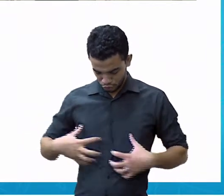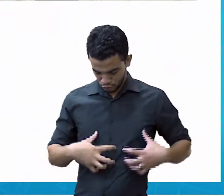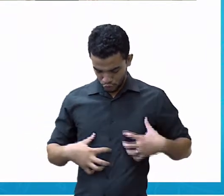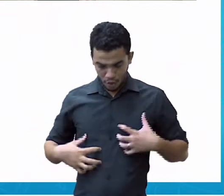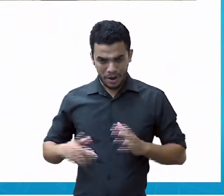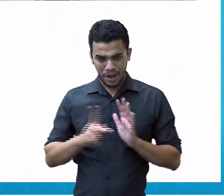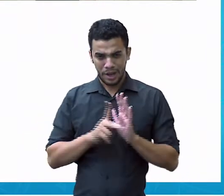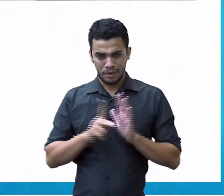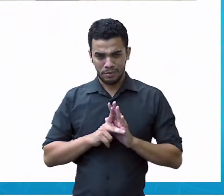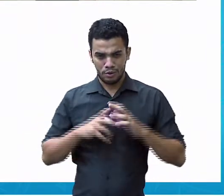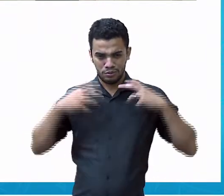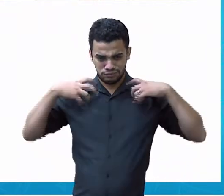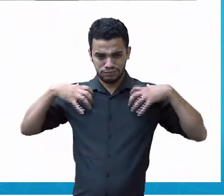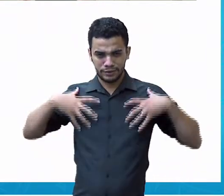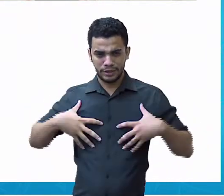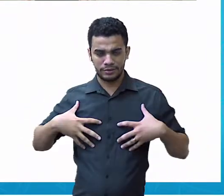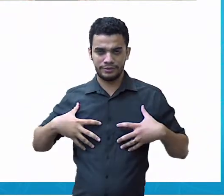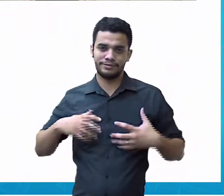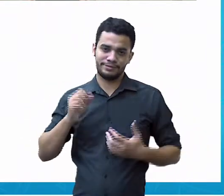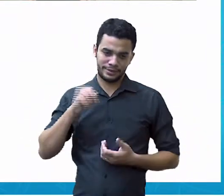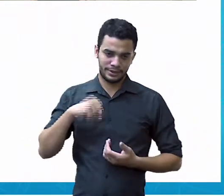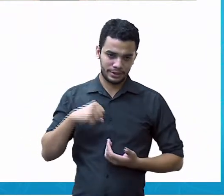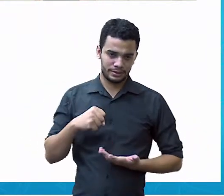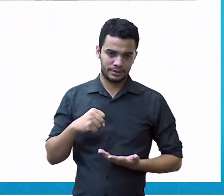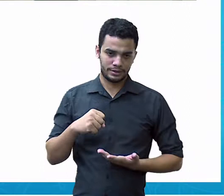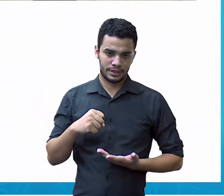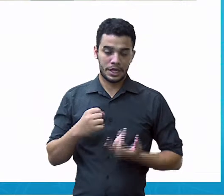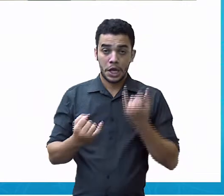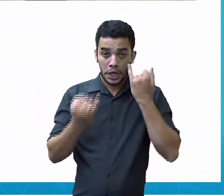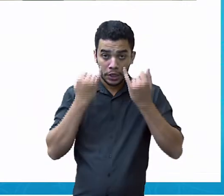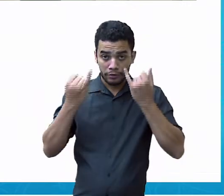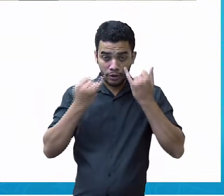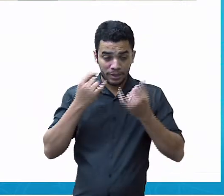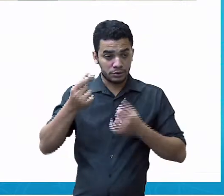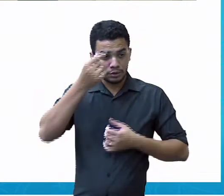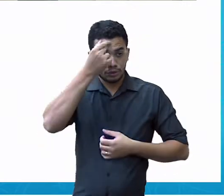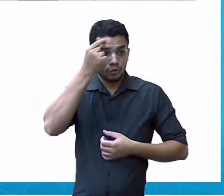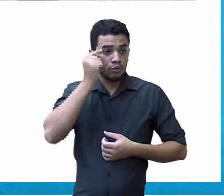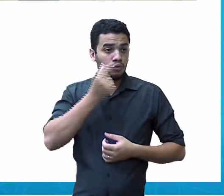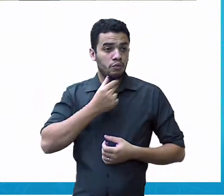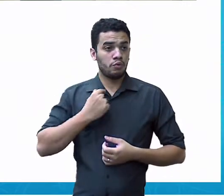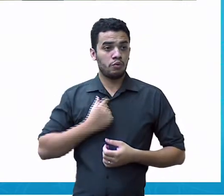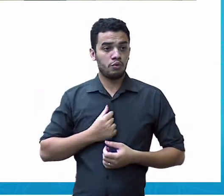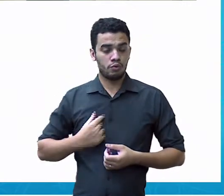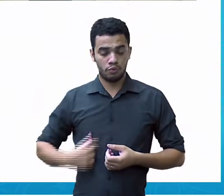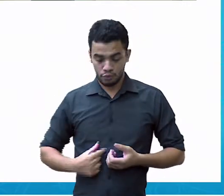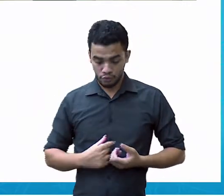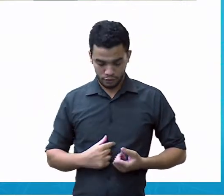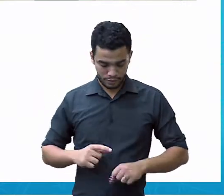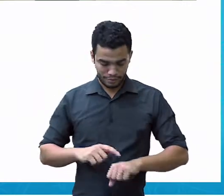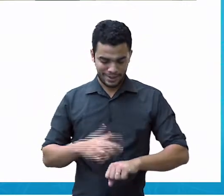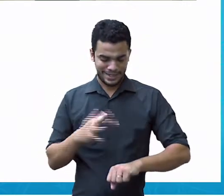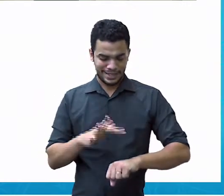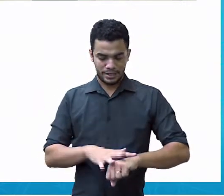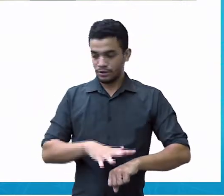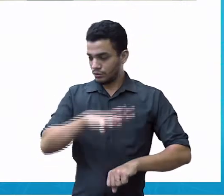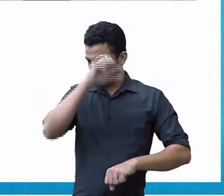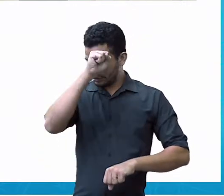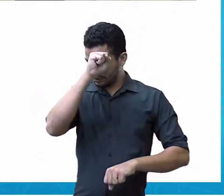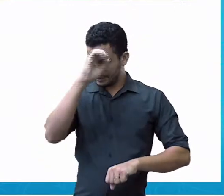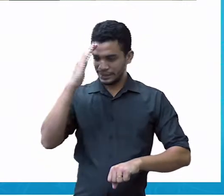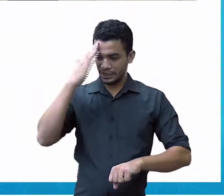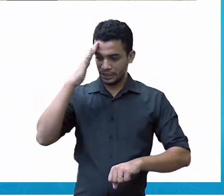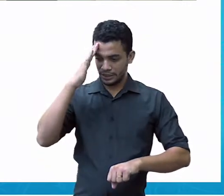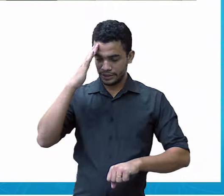Transportar informações? Também. Criar respostas por meio de movimentos, sensações